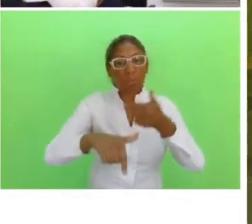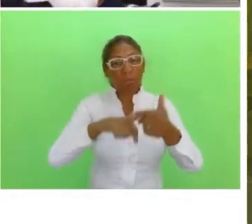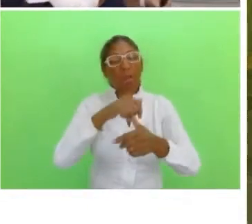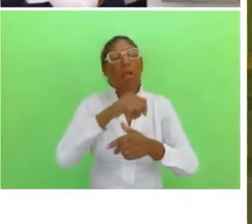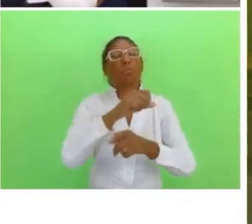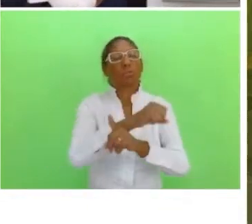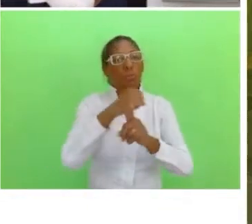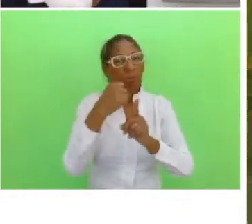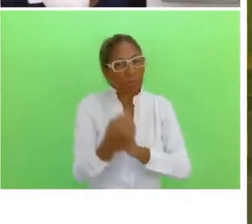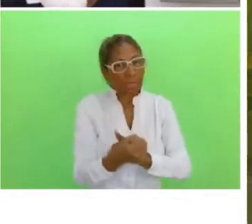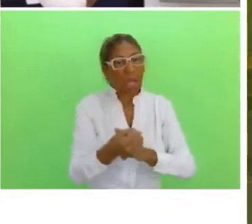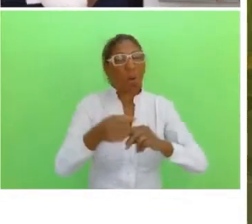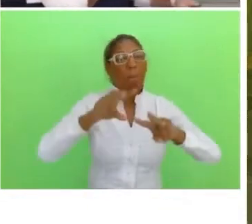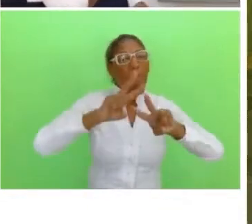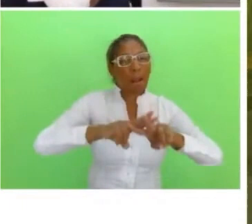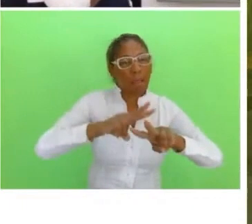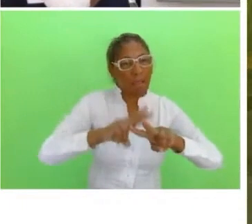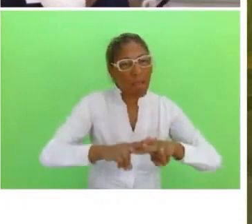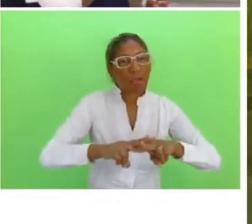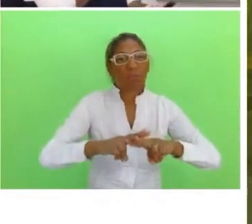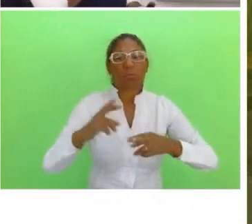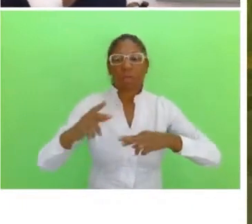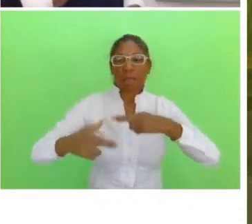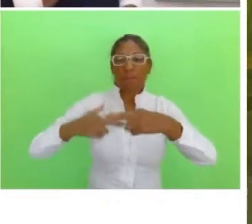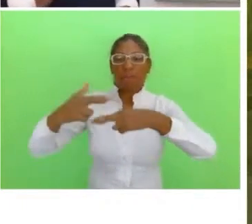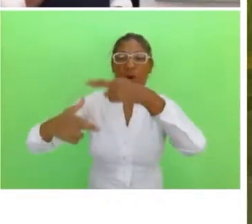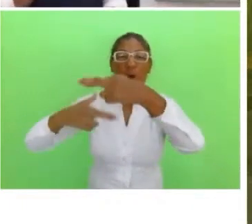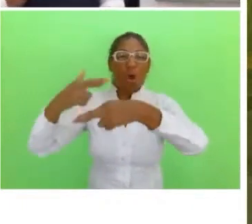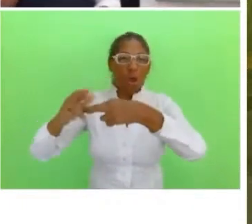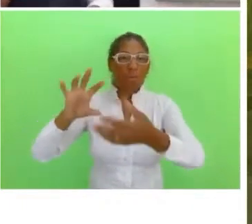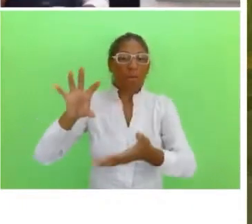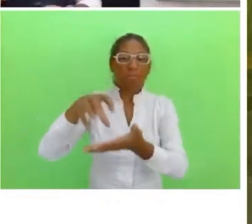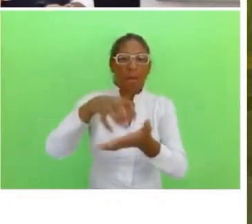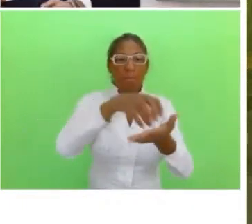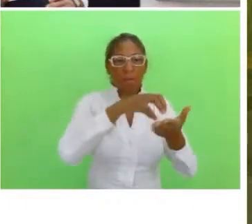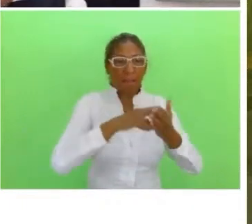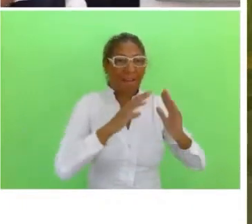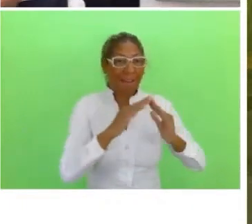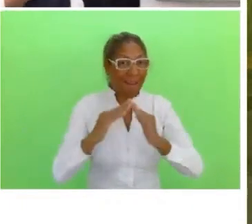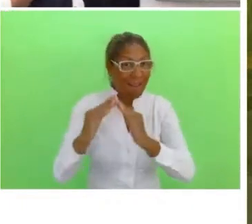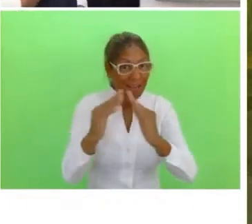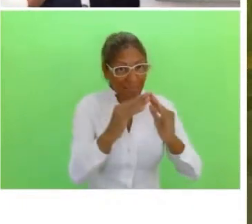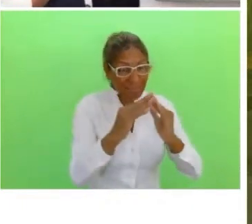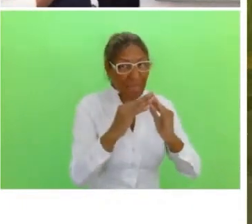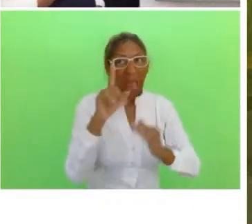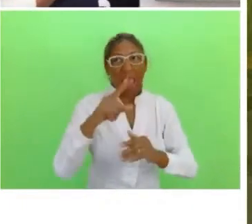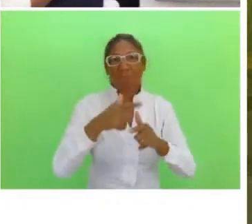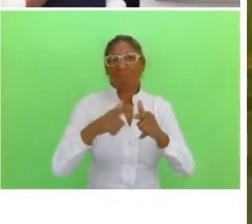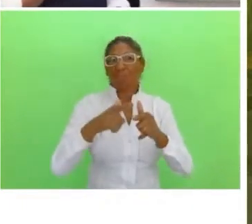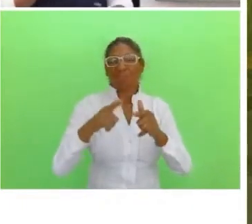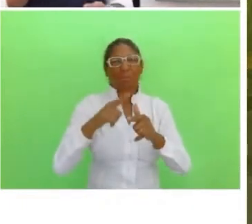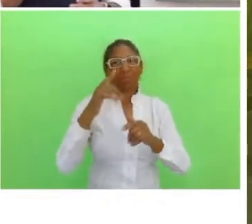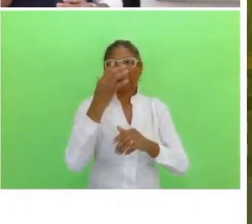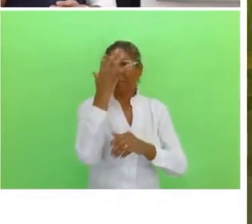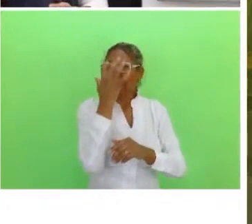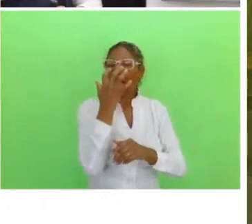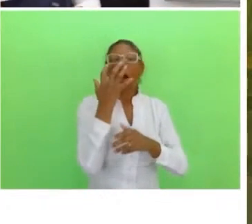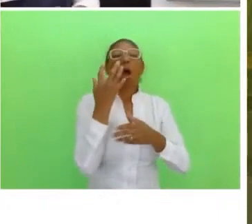casas prisionais, reforma e construção de unidades habitacionais, né? Esse é um ponto crítico sobre o qual vamos ter que